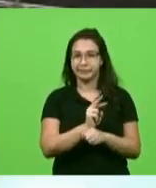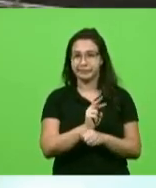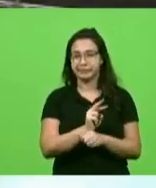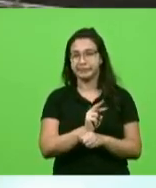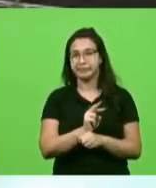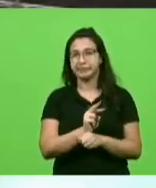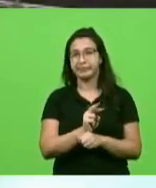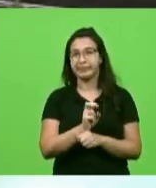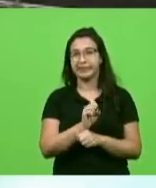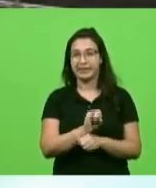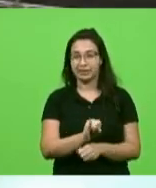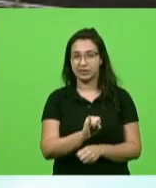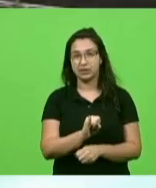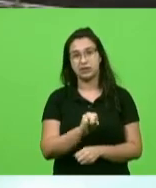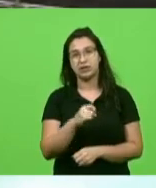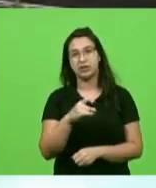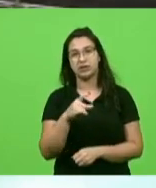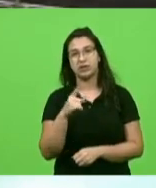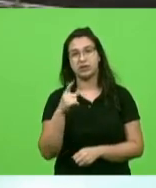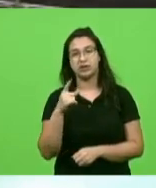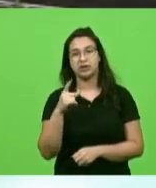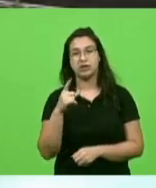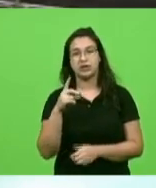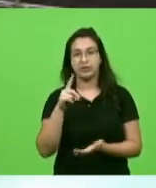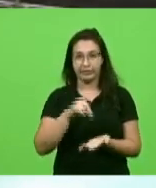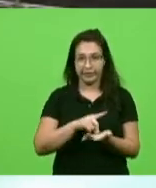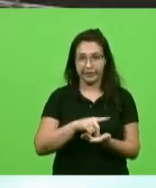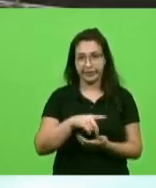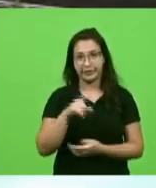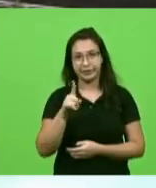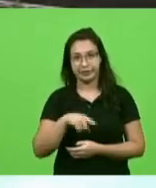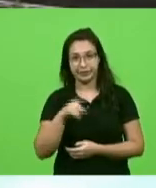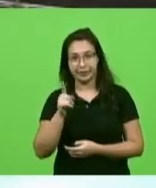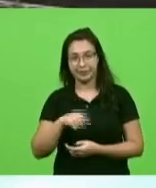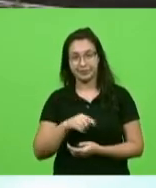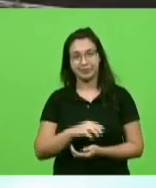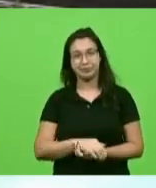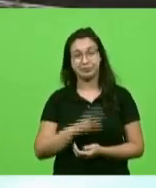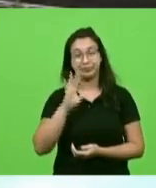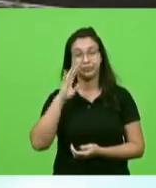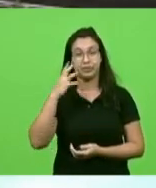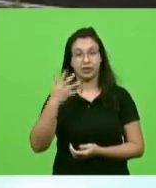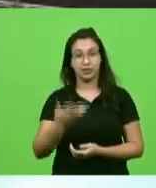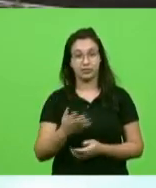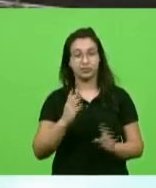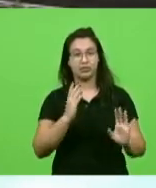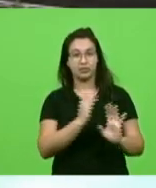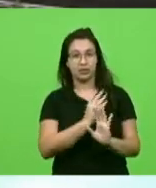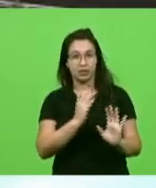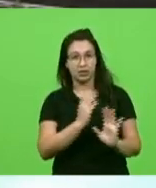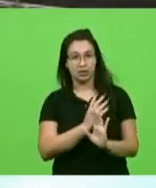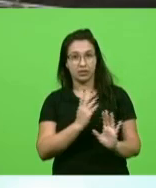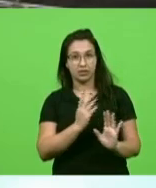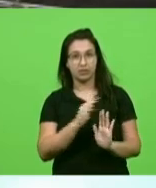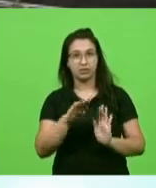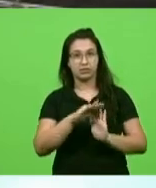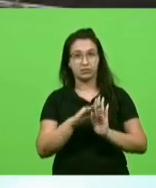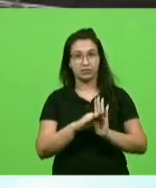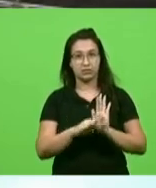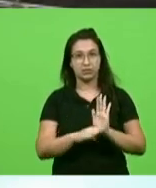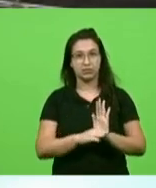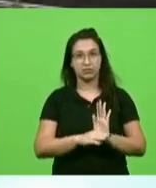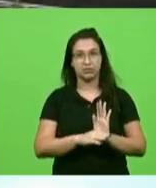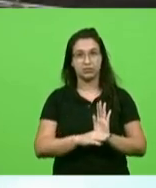fossem averiguados os fatos em questão como resultado da referida mais sobre os fatos apurados